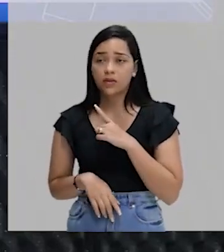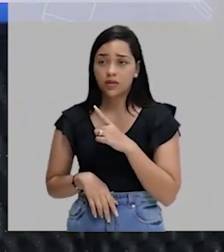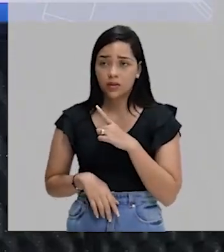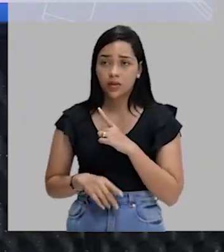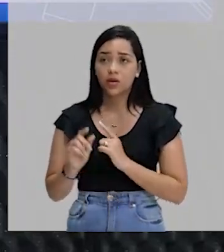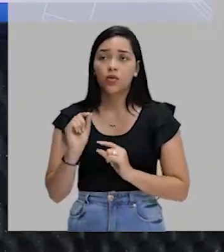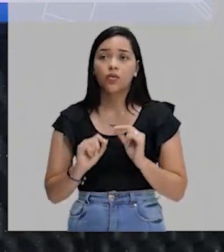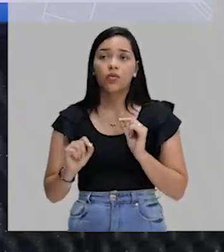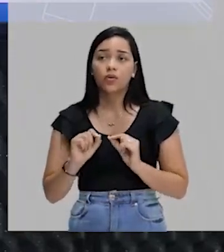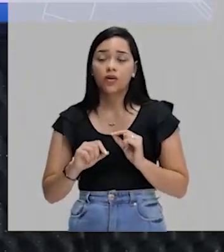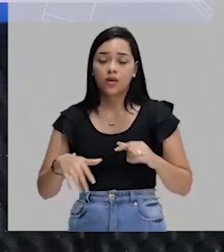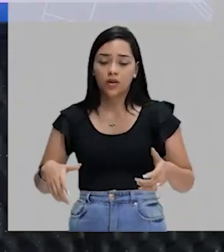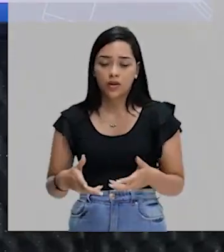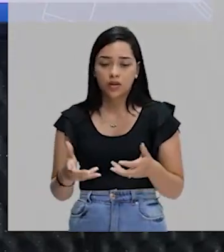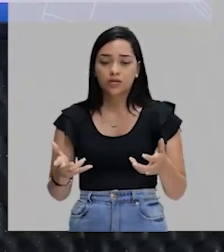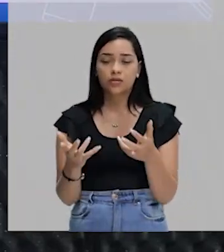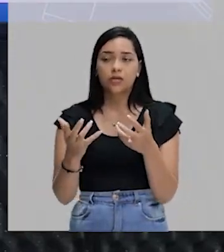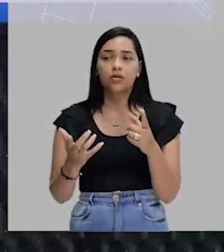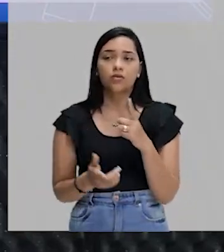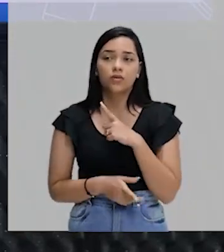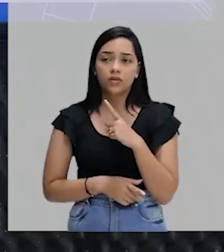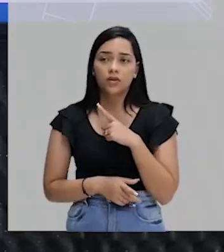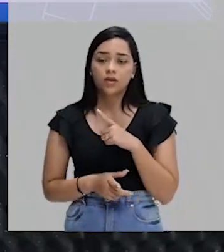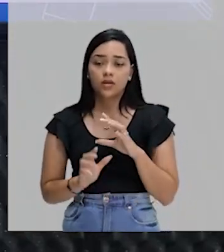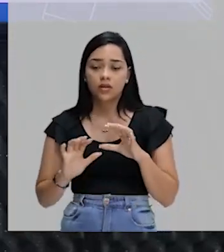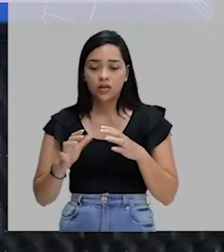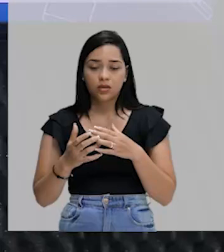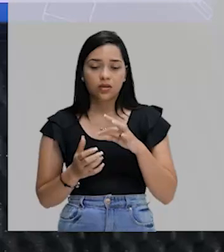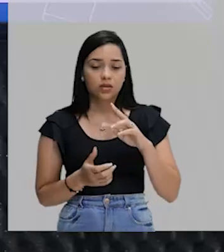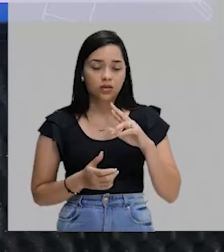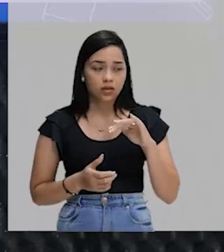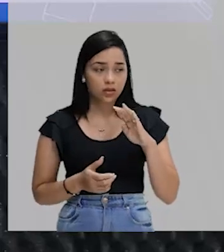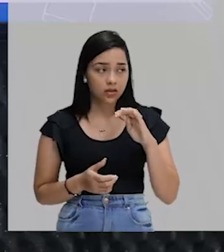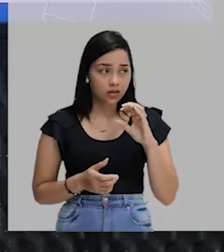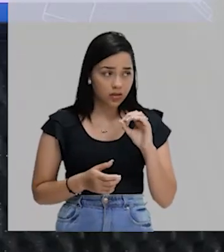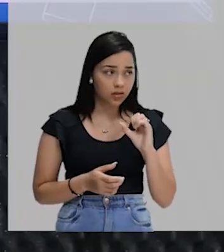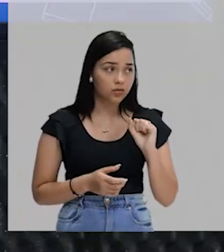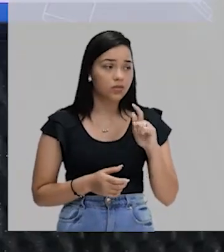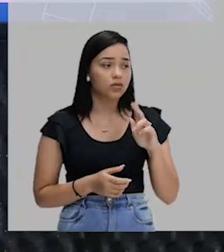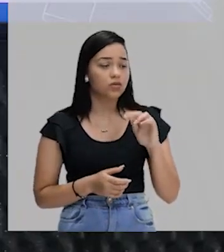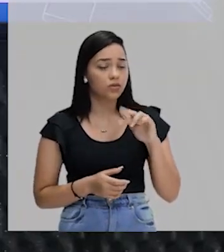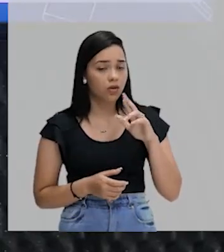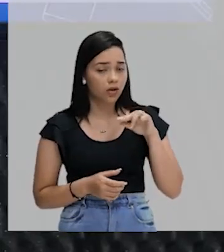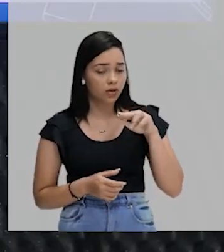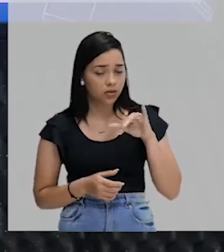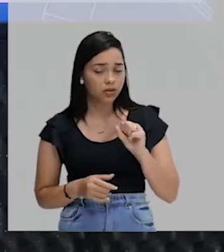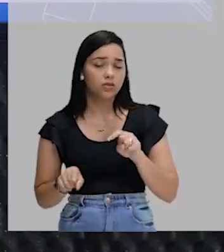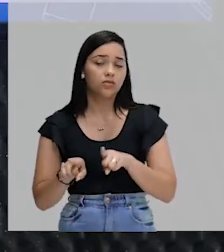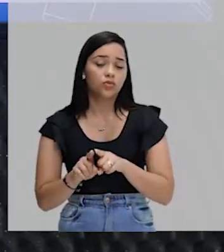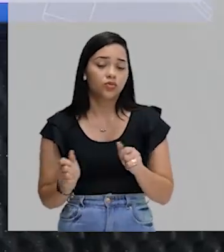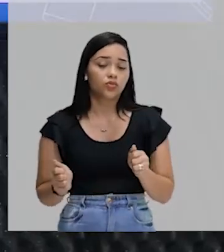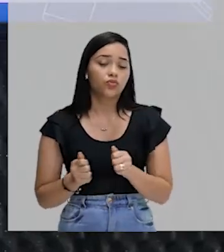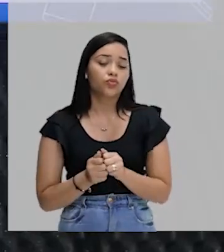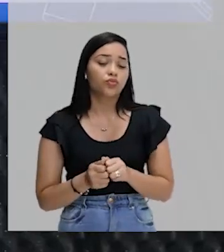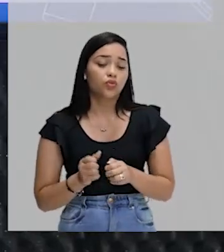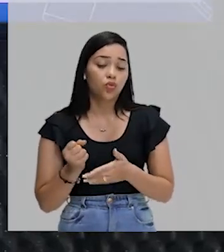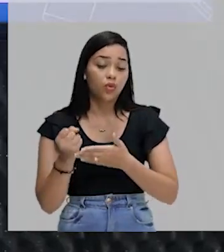inclusive, levando à reação dessas tribos, desses nativos guaranis, inclusive com o apoio dos